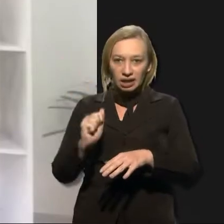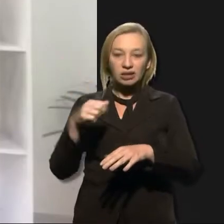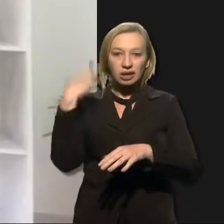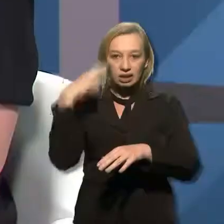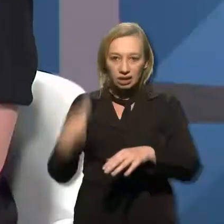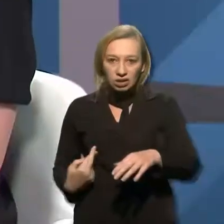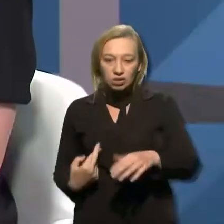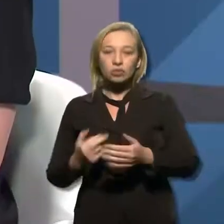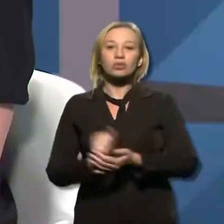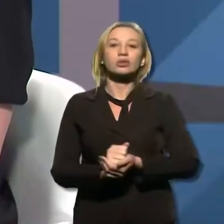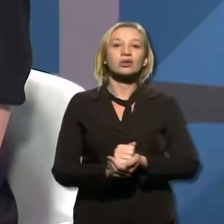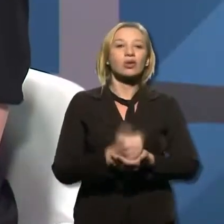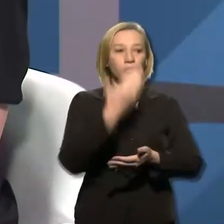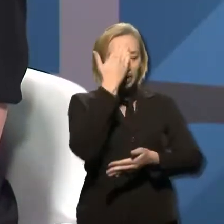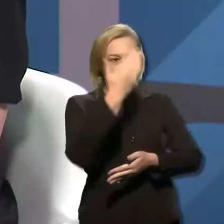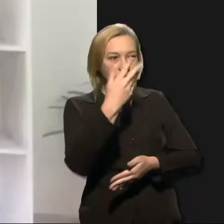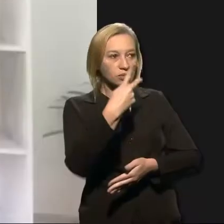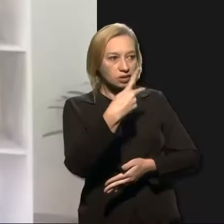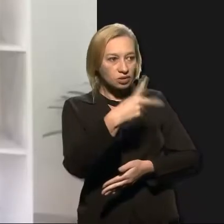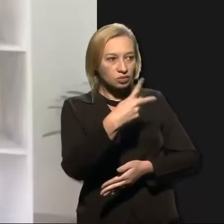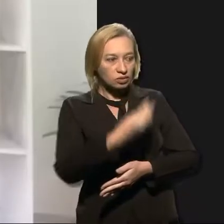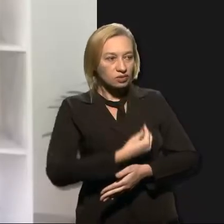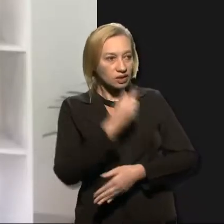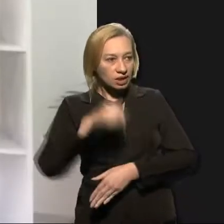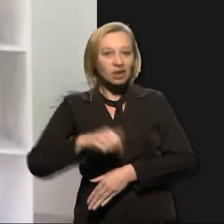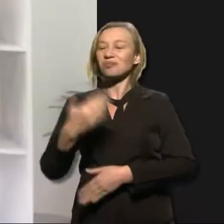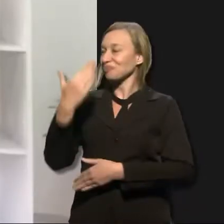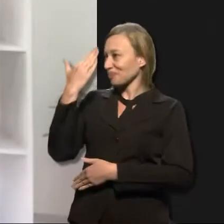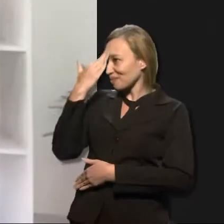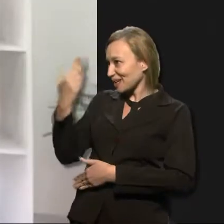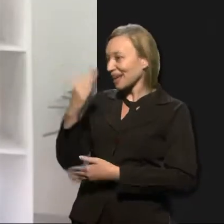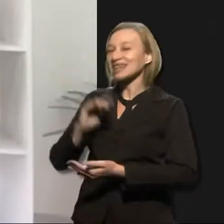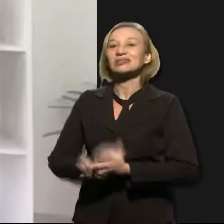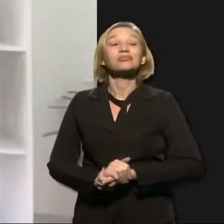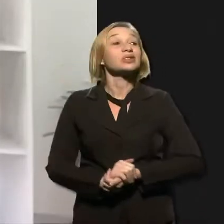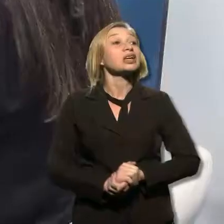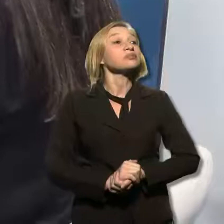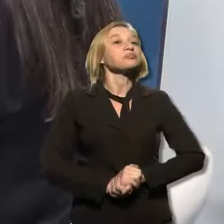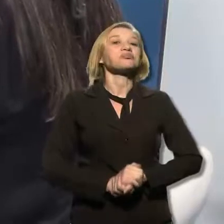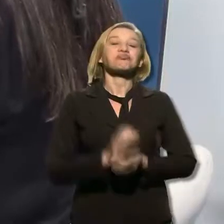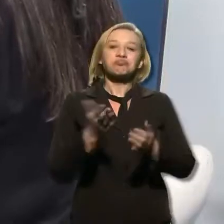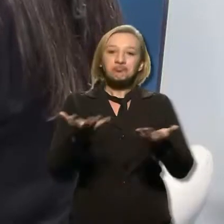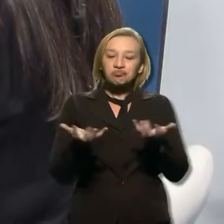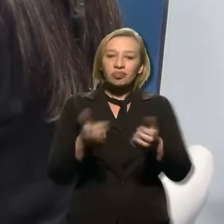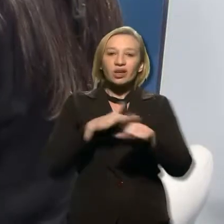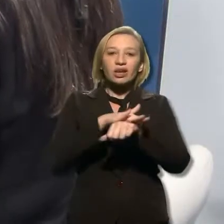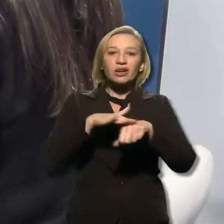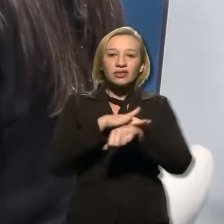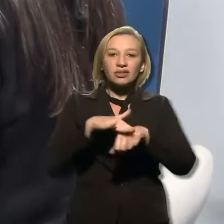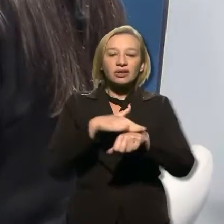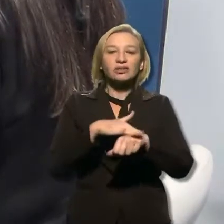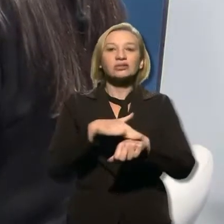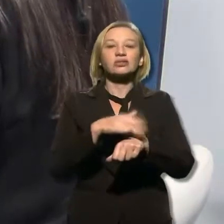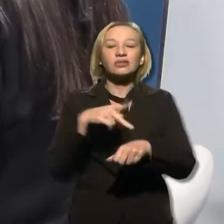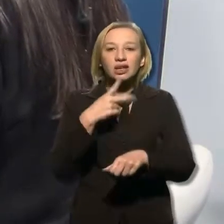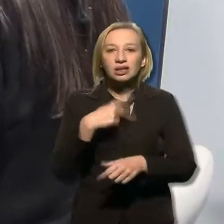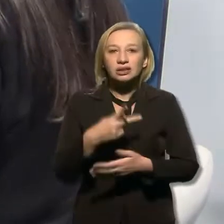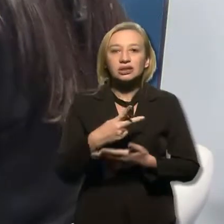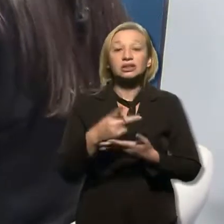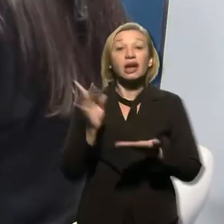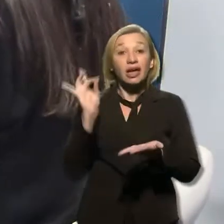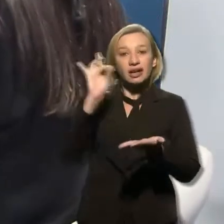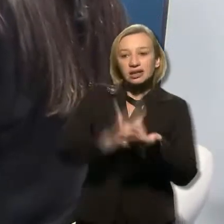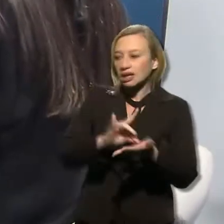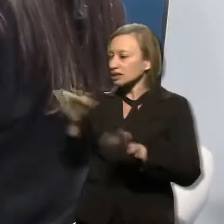sua participação aqui na TV Alerj. Imagina, eu que agradeço. Deputada, eu queria começar falando um pouquinho da realidade